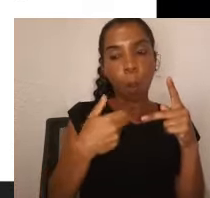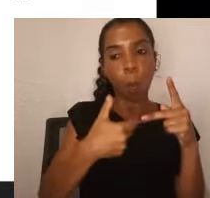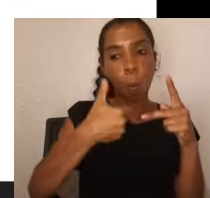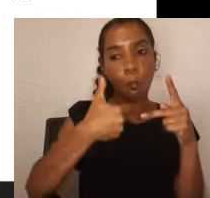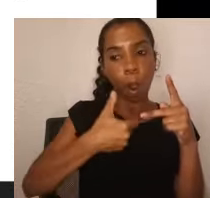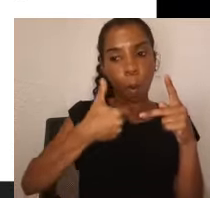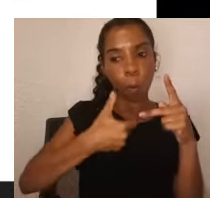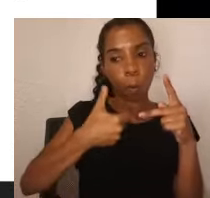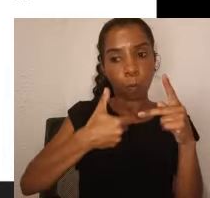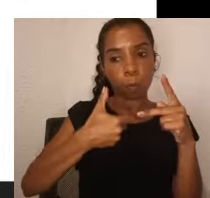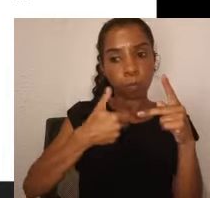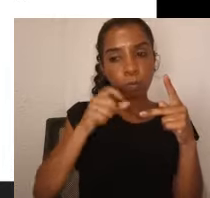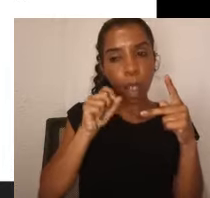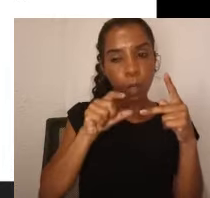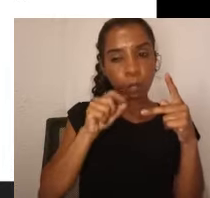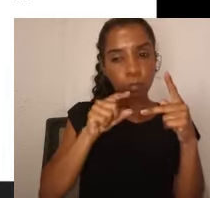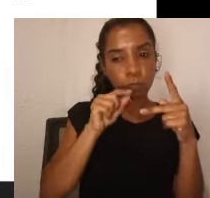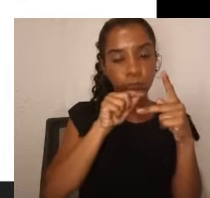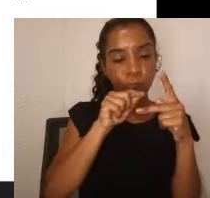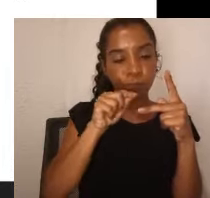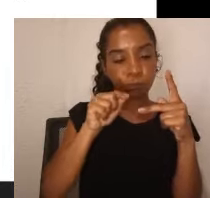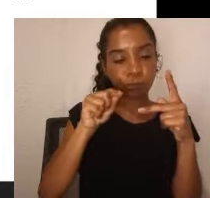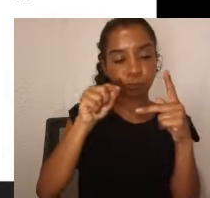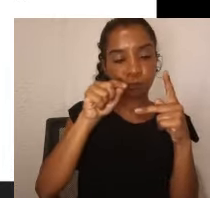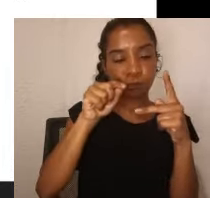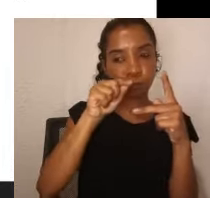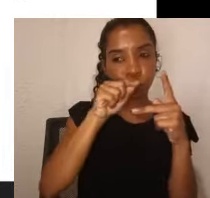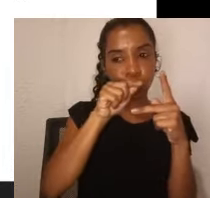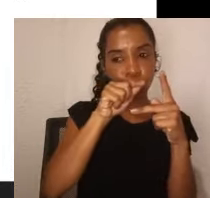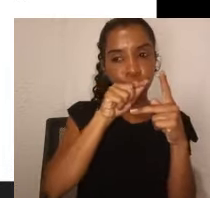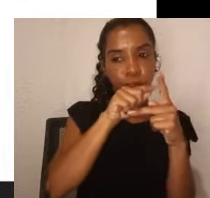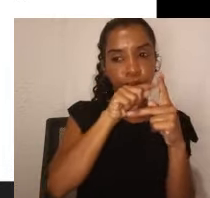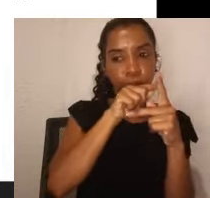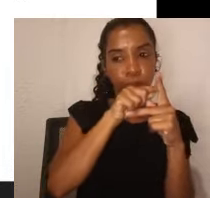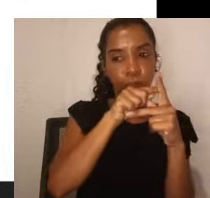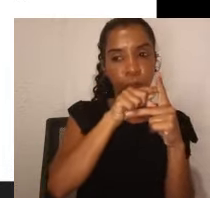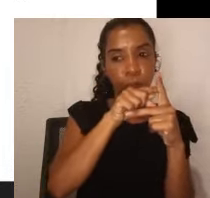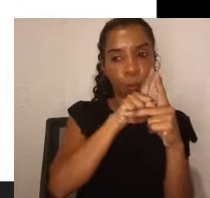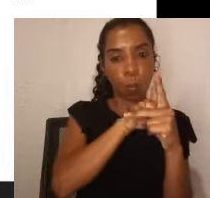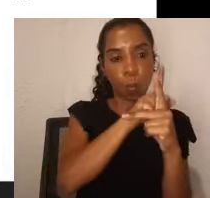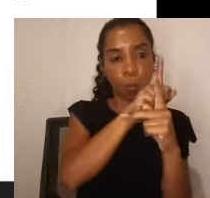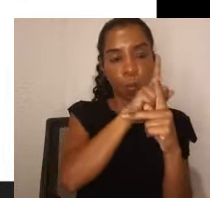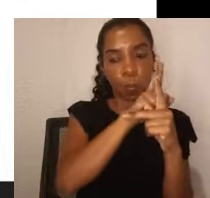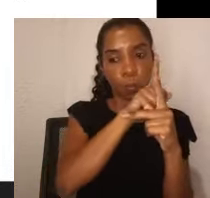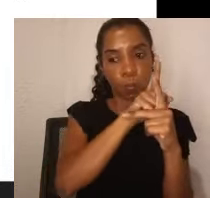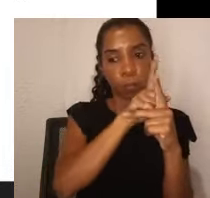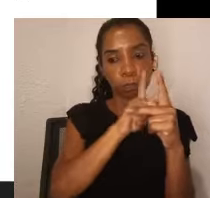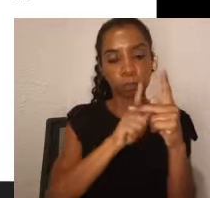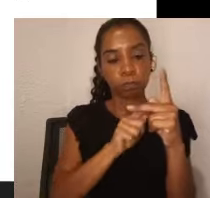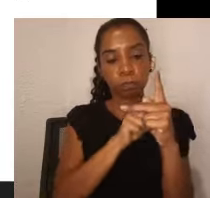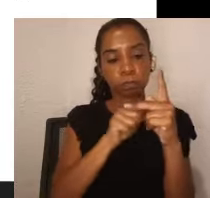Né? E aí a gente vai calcular as imagens e vai ver qual é o comportamento. O comportamento,